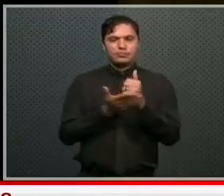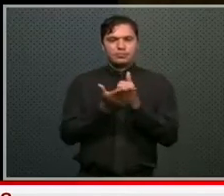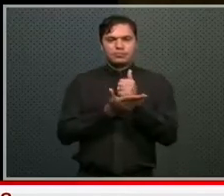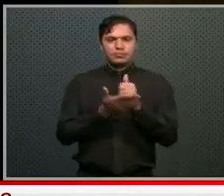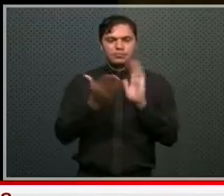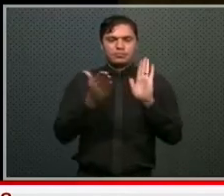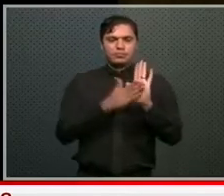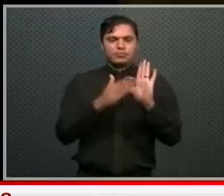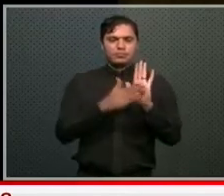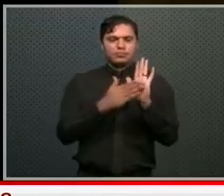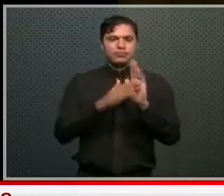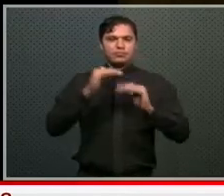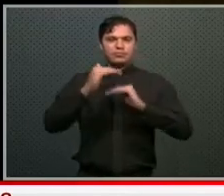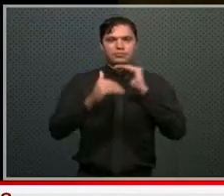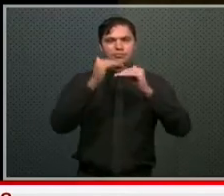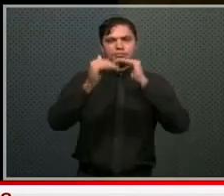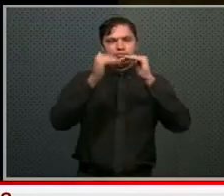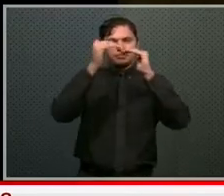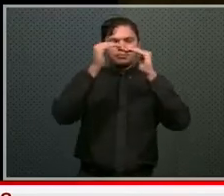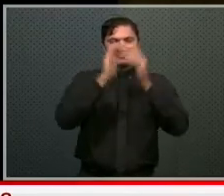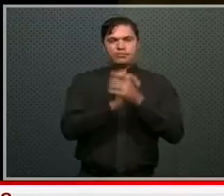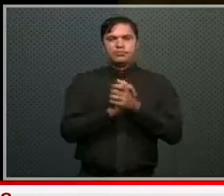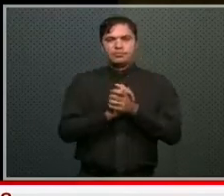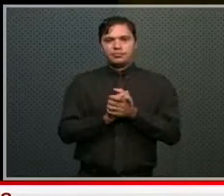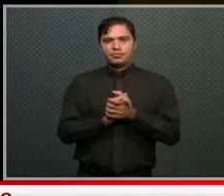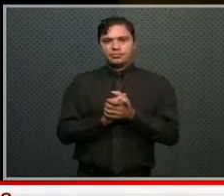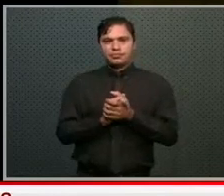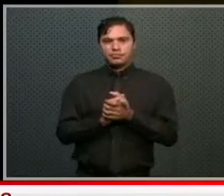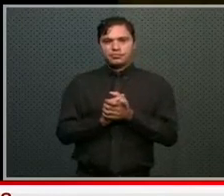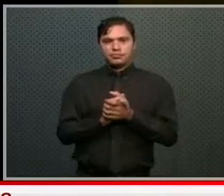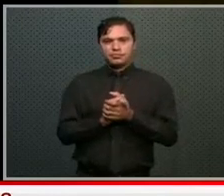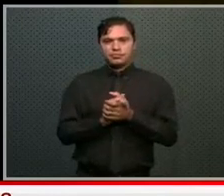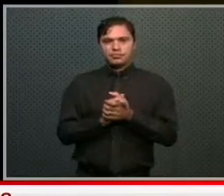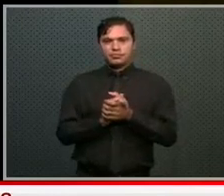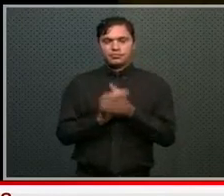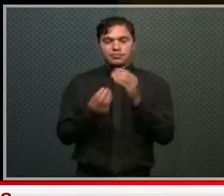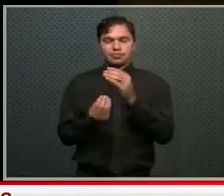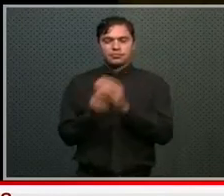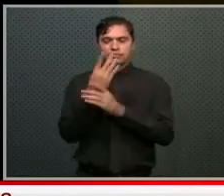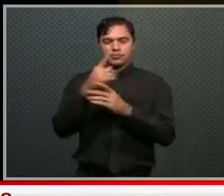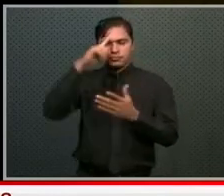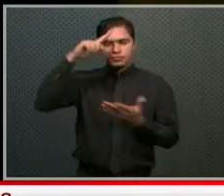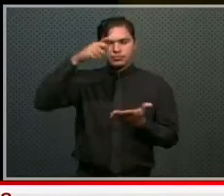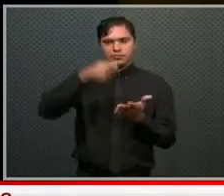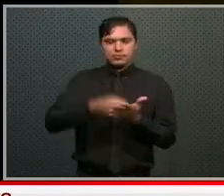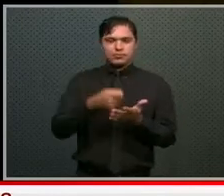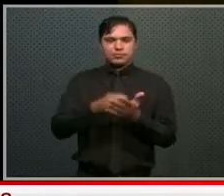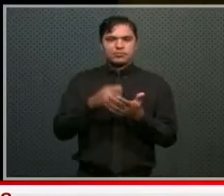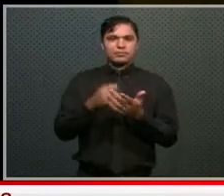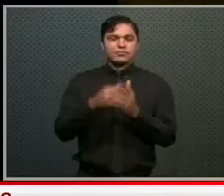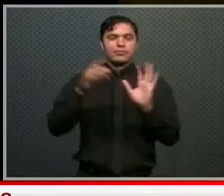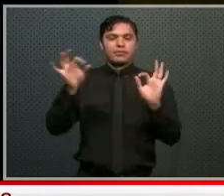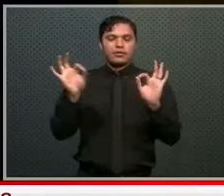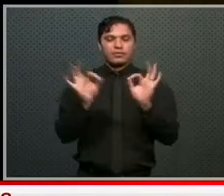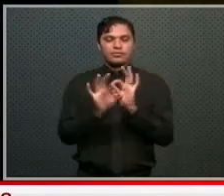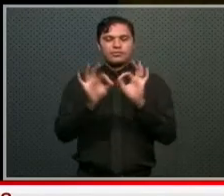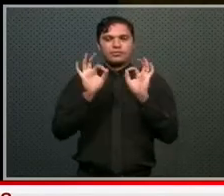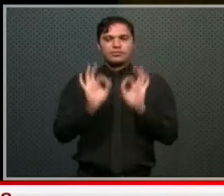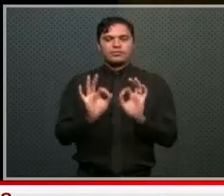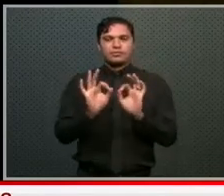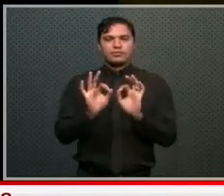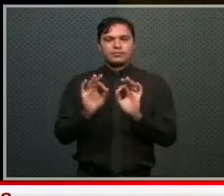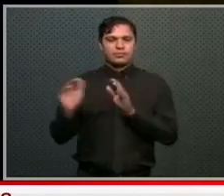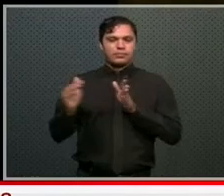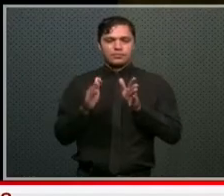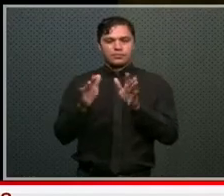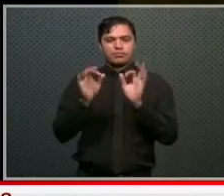desse desenvolvimento institui e nos determina de estar sólidos e certos